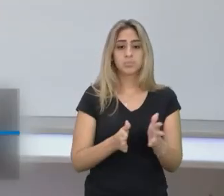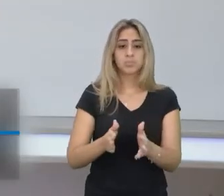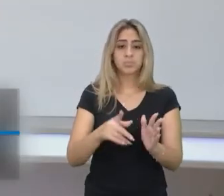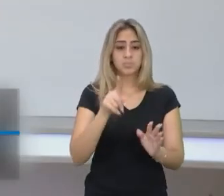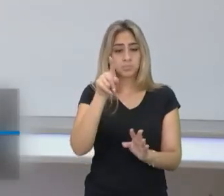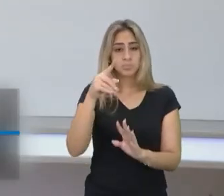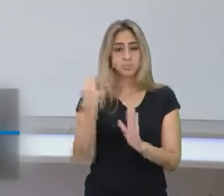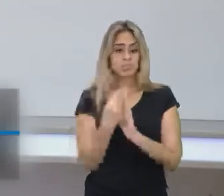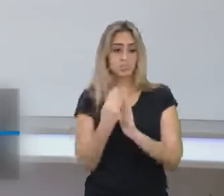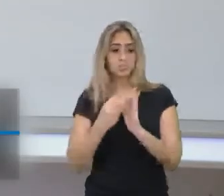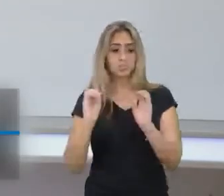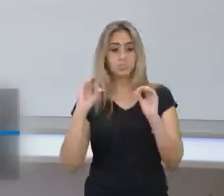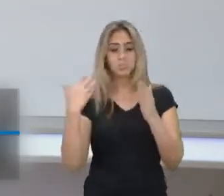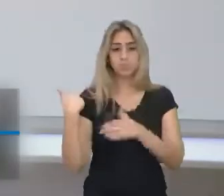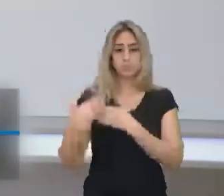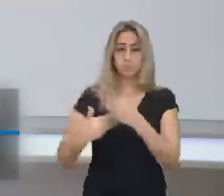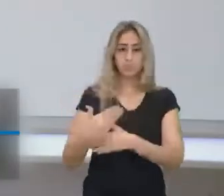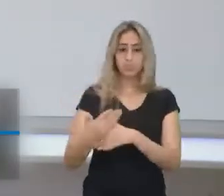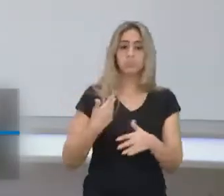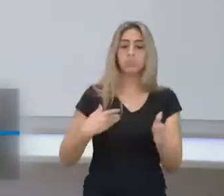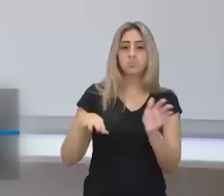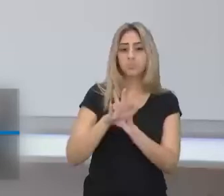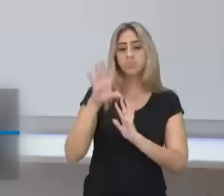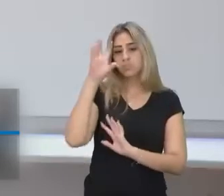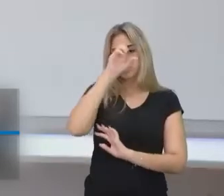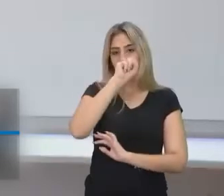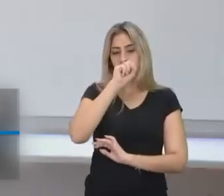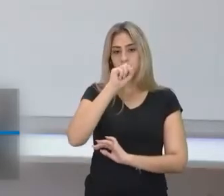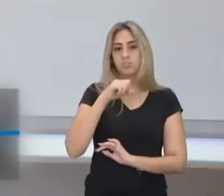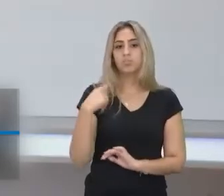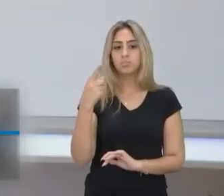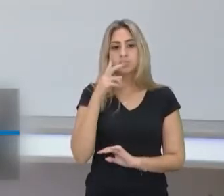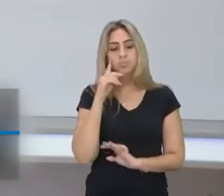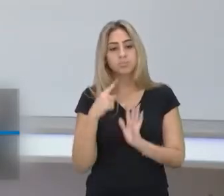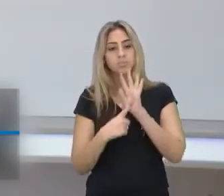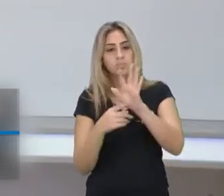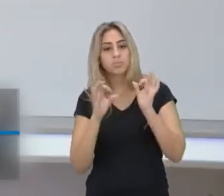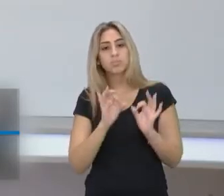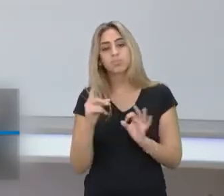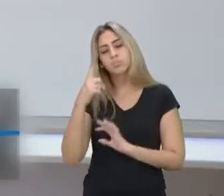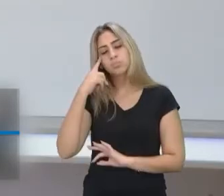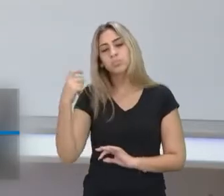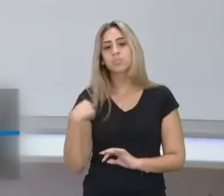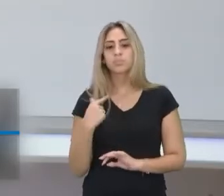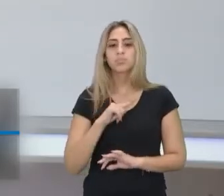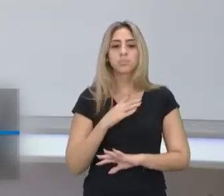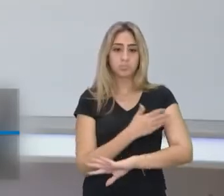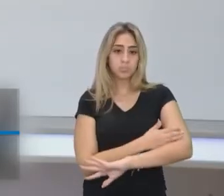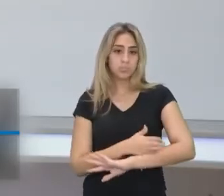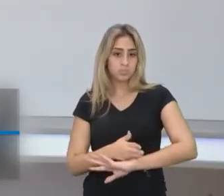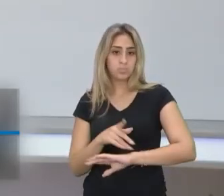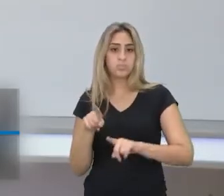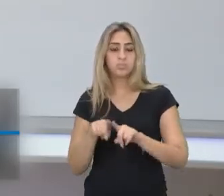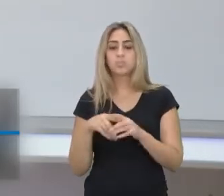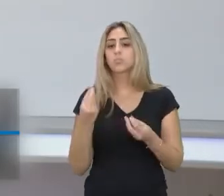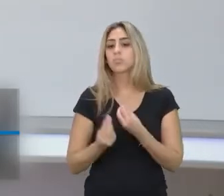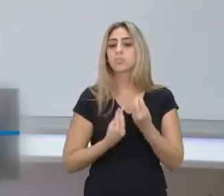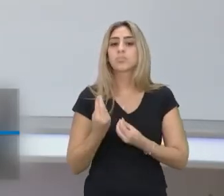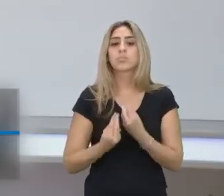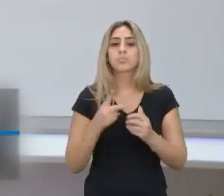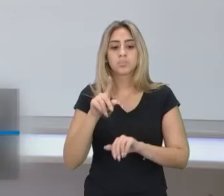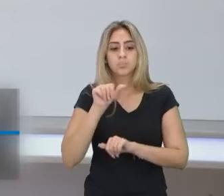vocês percorreram para chegar no aprendizado. Então, ela mostra certinho as ideias que a gente tinha no começo e como elas